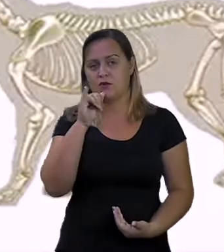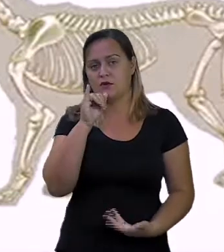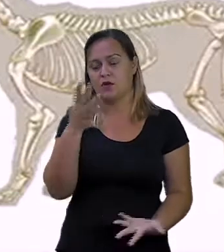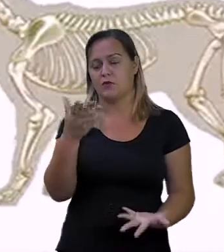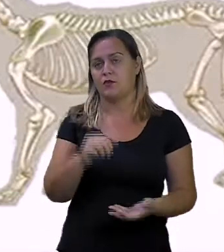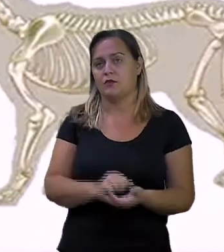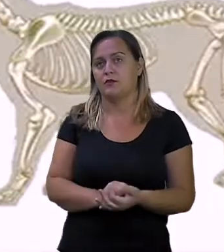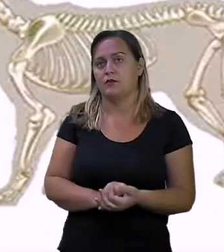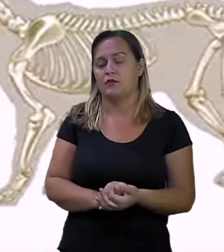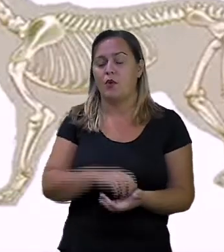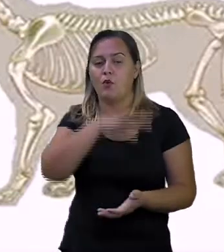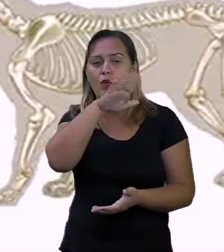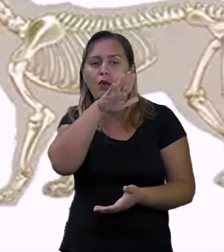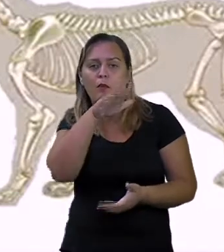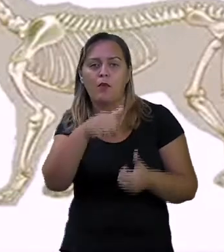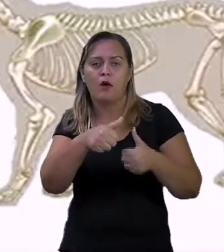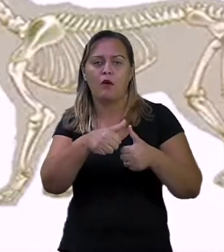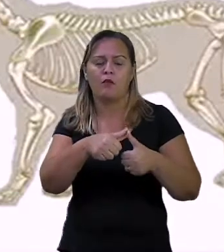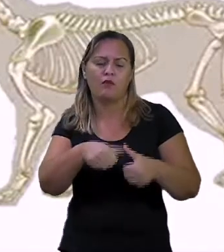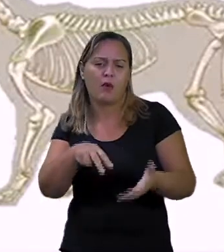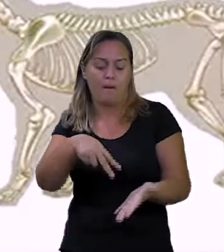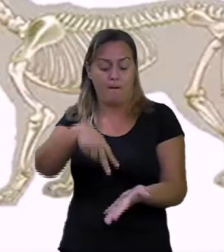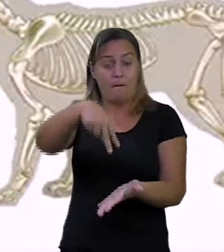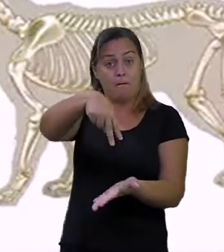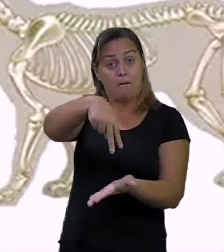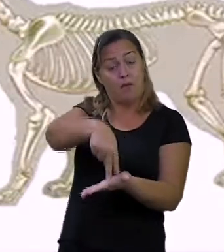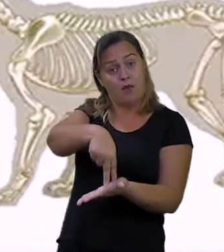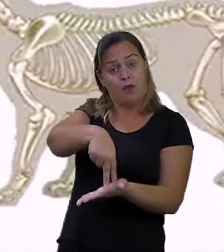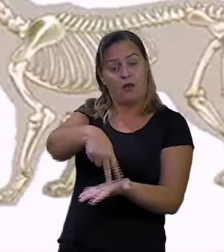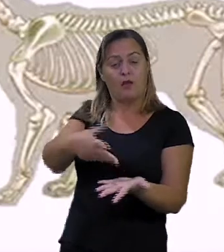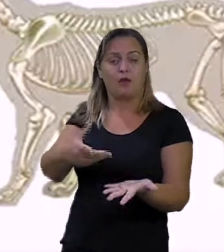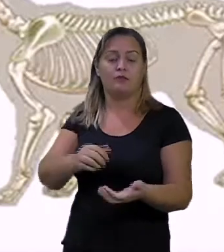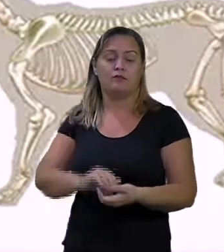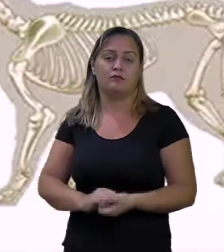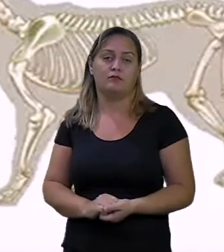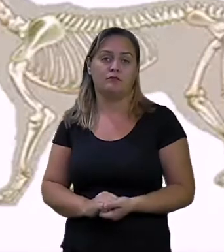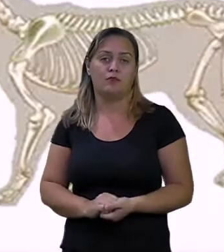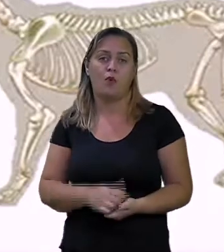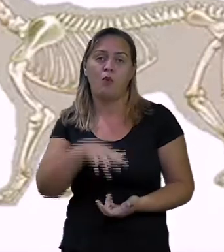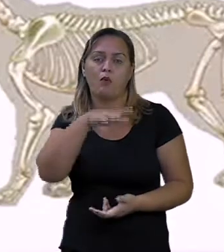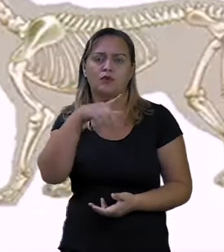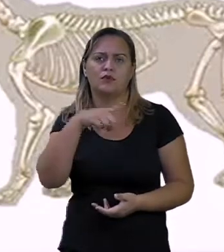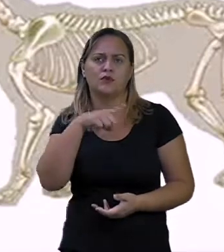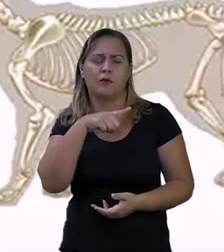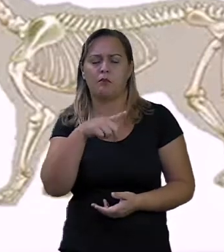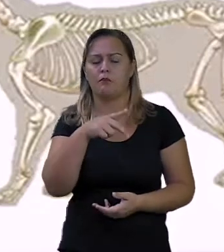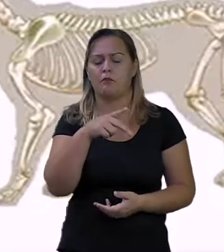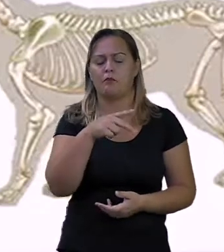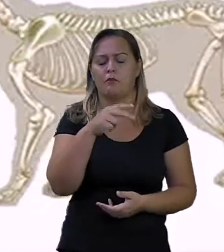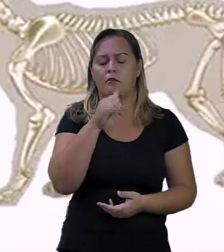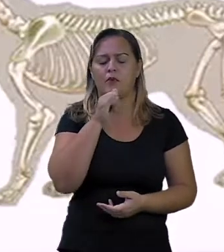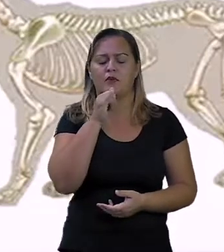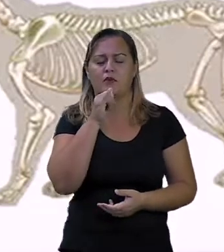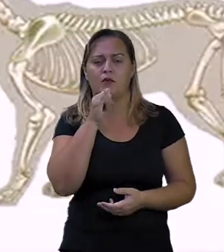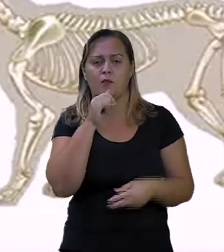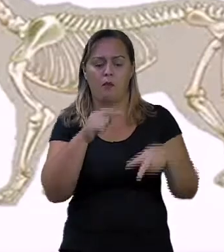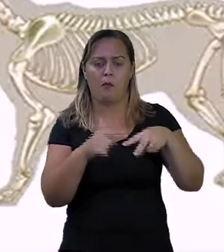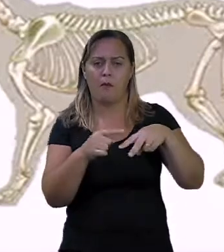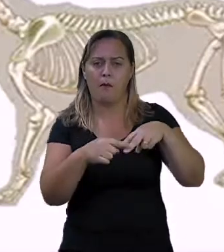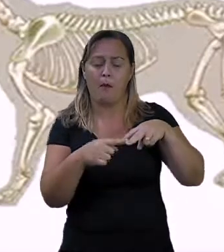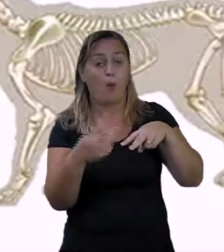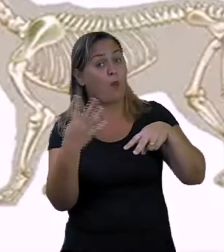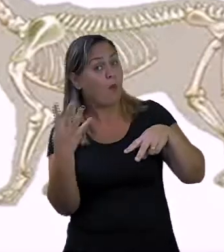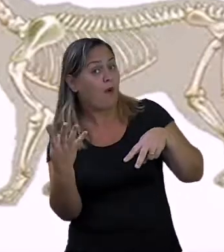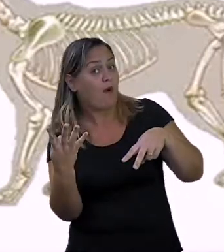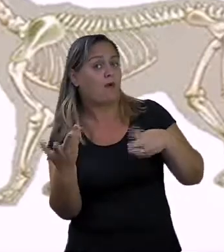caso do ser humano, ou um quadrúpede, ou um bípede. E aí? Vamos lá?